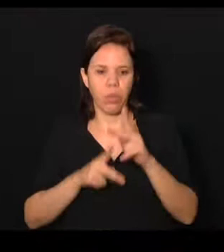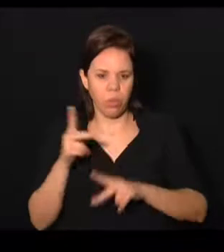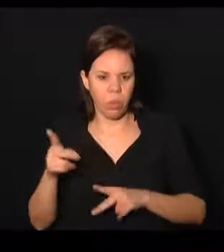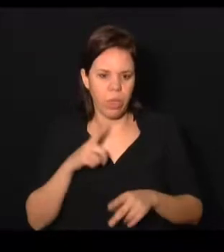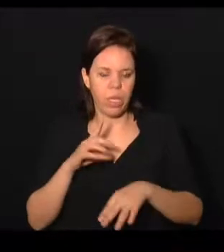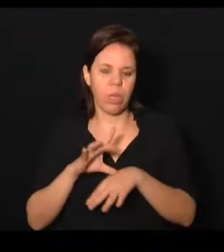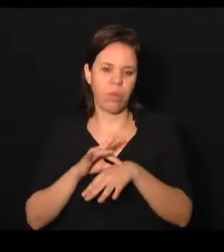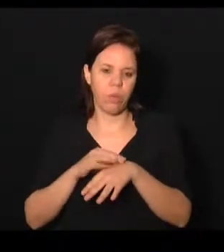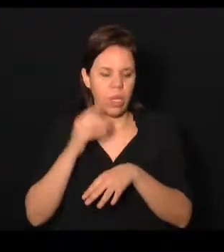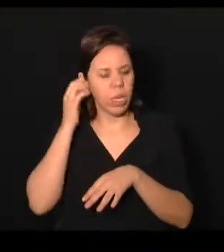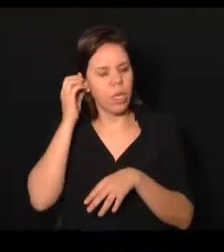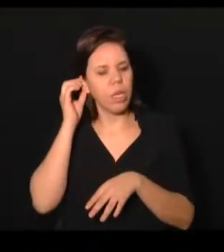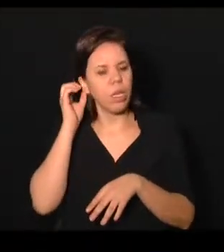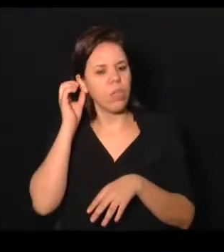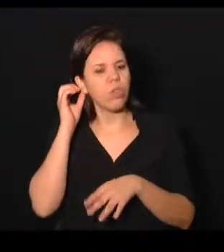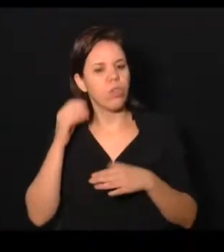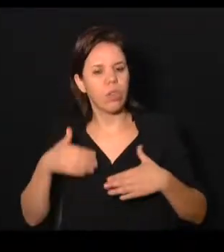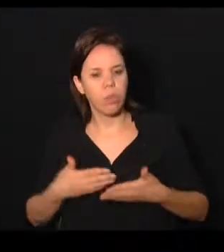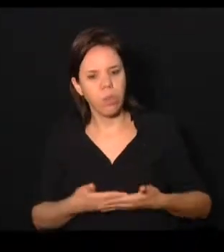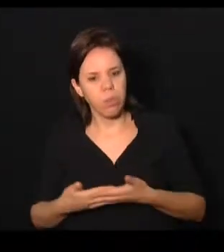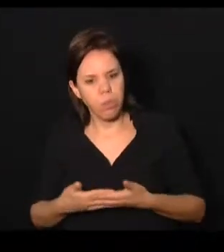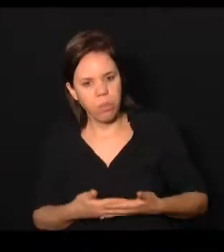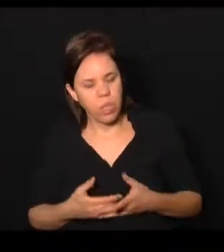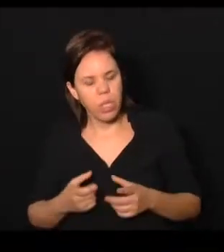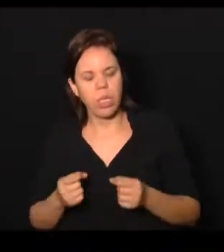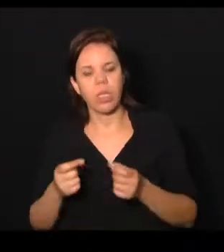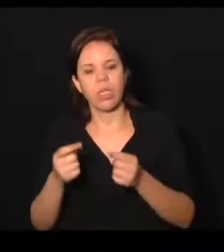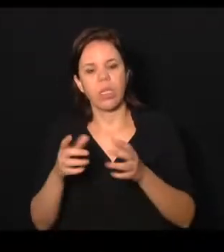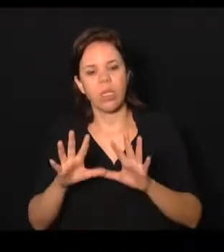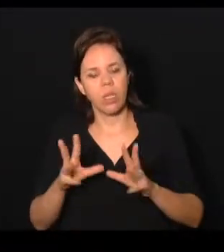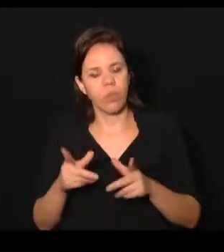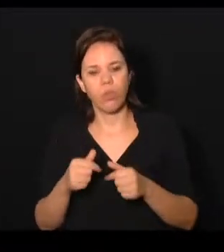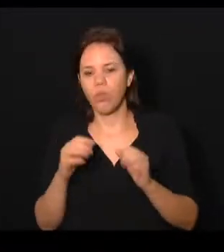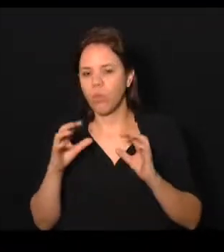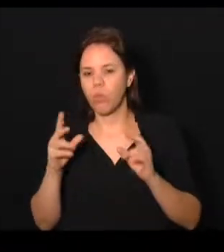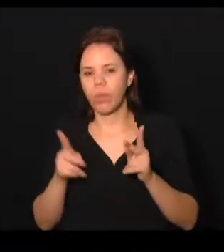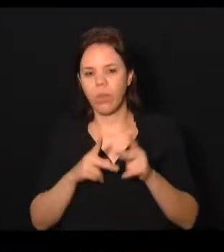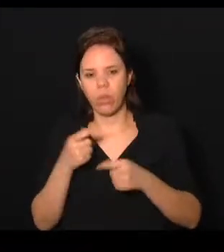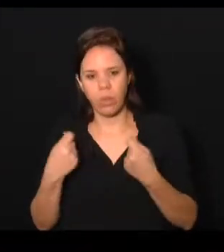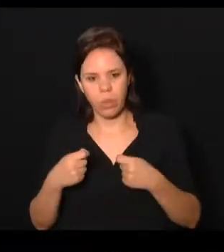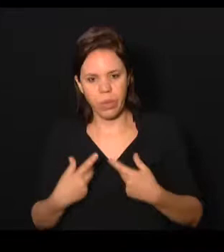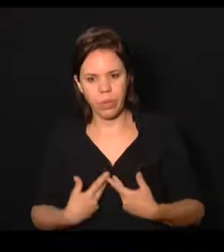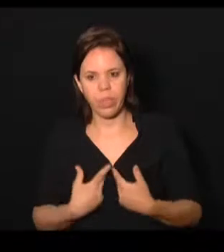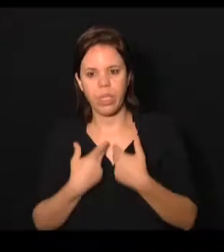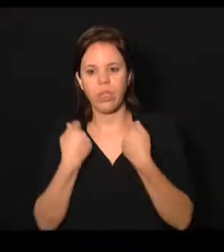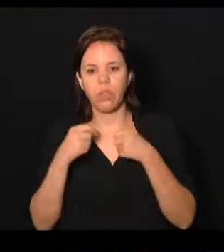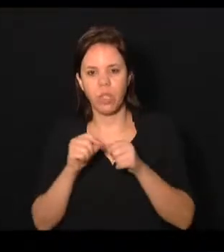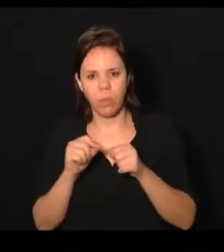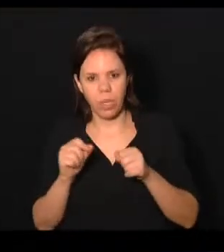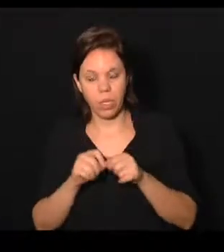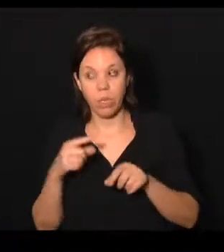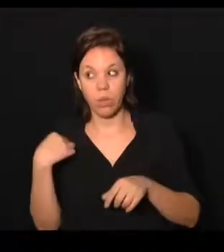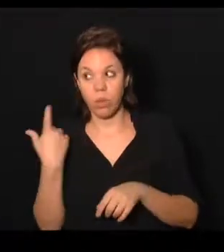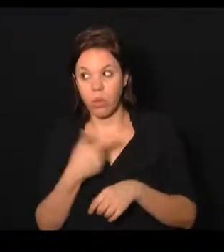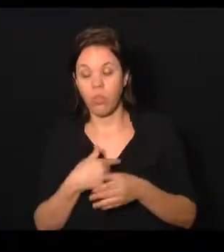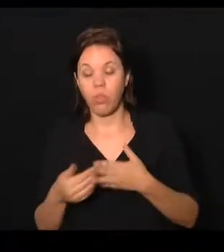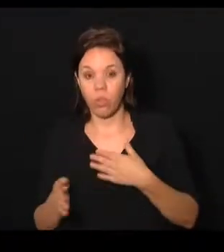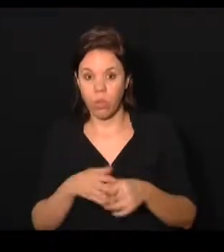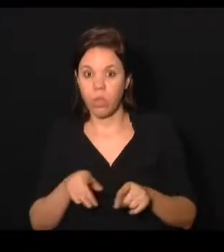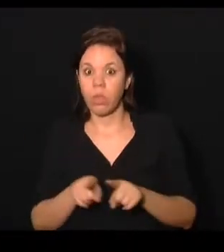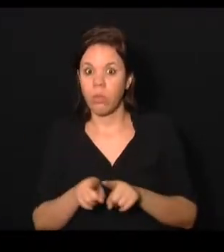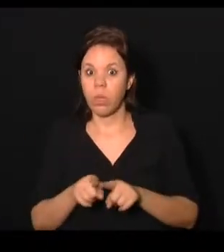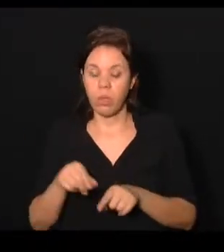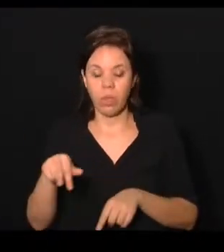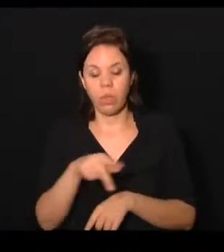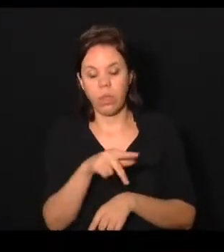as crianças prematuras, os pacientes vítimas de trauma. E muitas vezes, qualquer um de nós pode estar exposto a isso. A gente